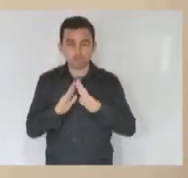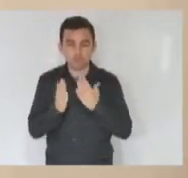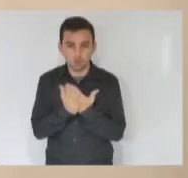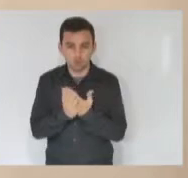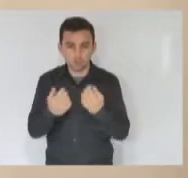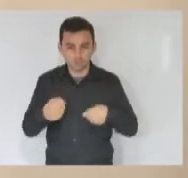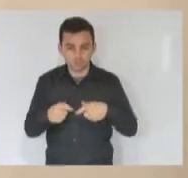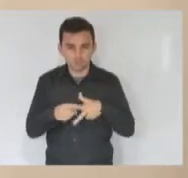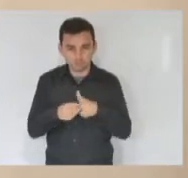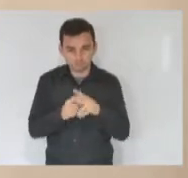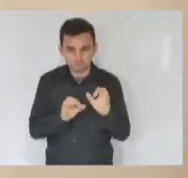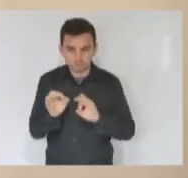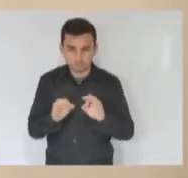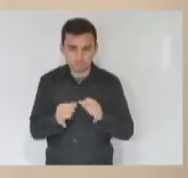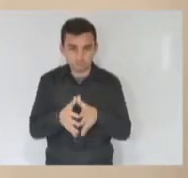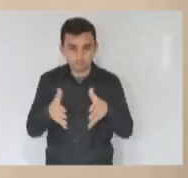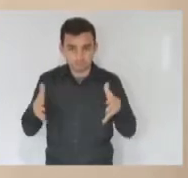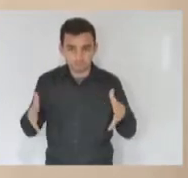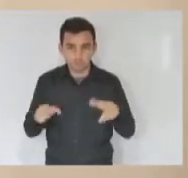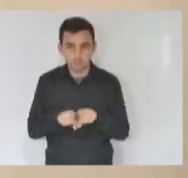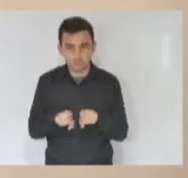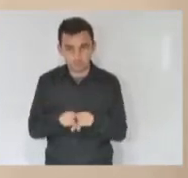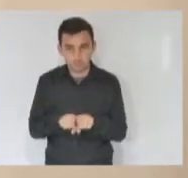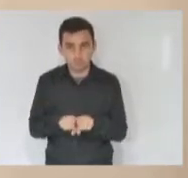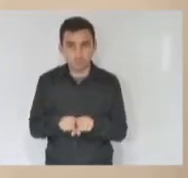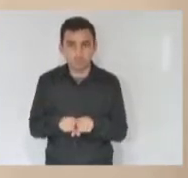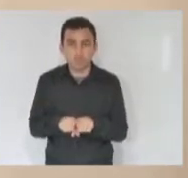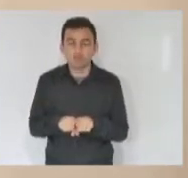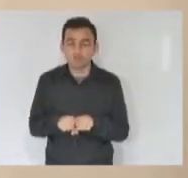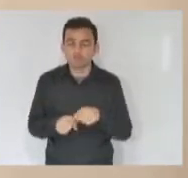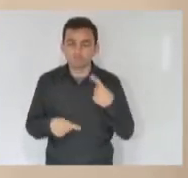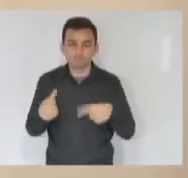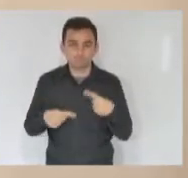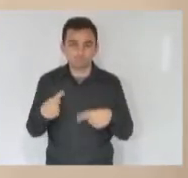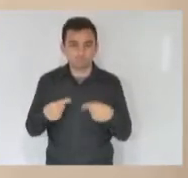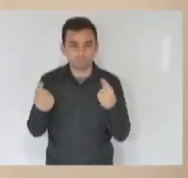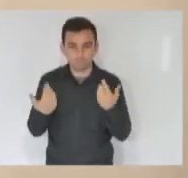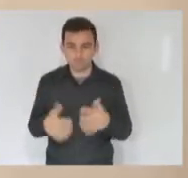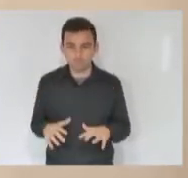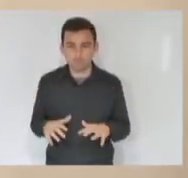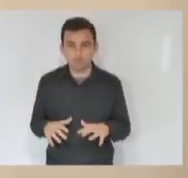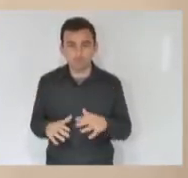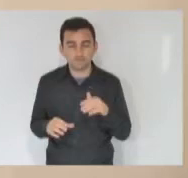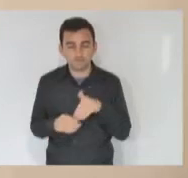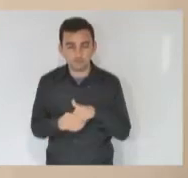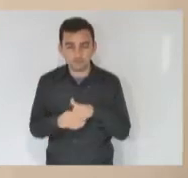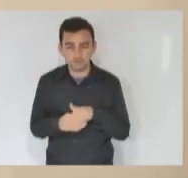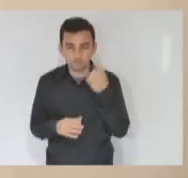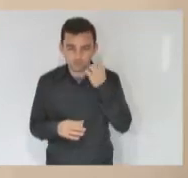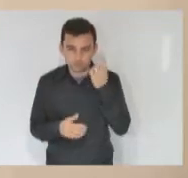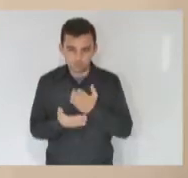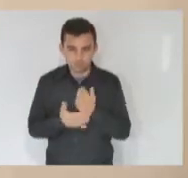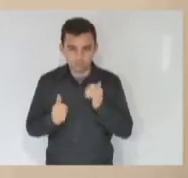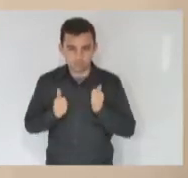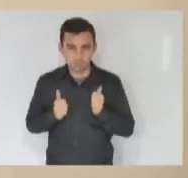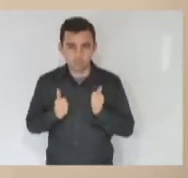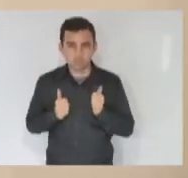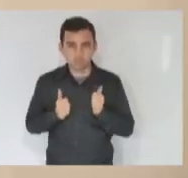de infraestrutura. Em discussão, não havendo quem queira discutir, em votação, deputados que aprovam permaneçam como se